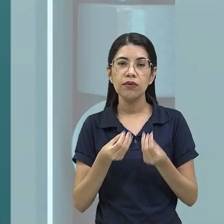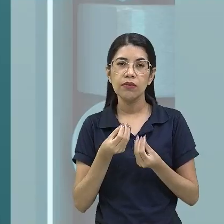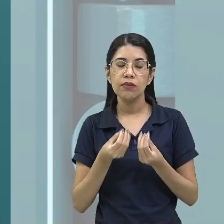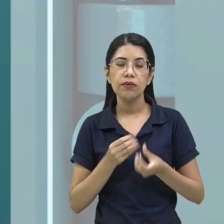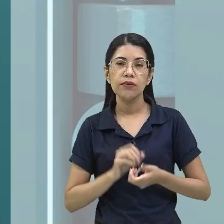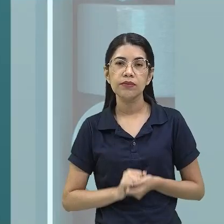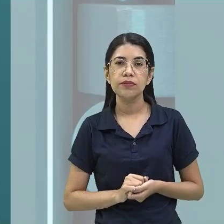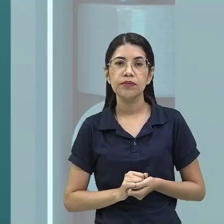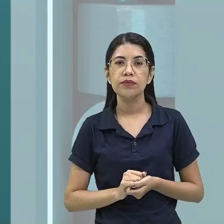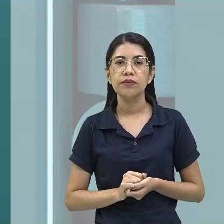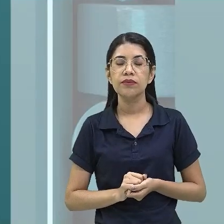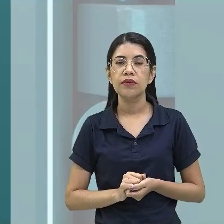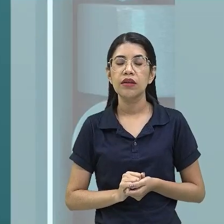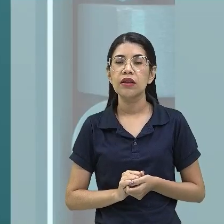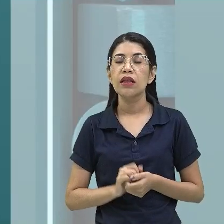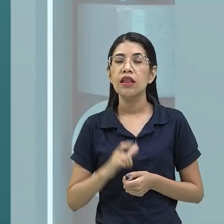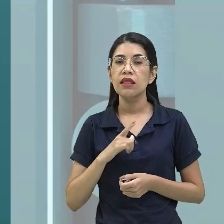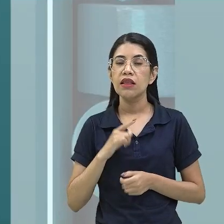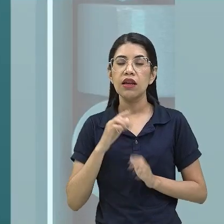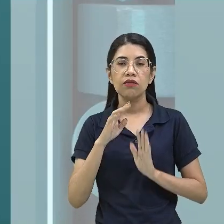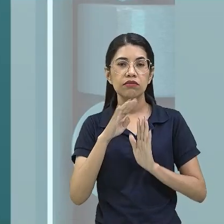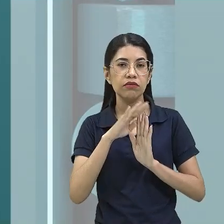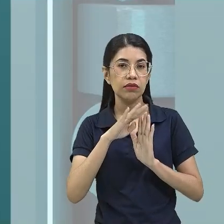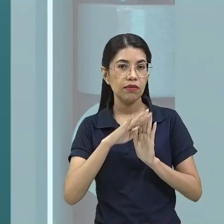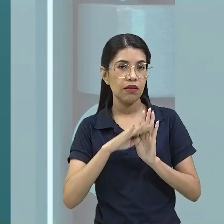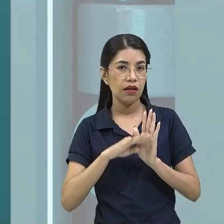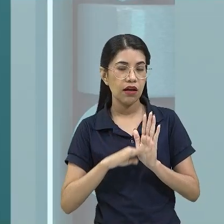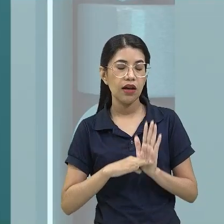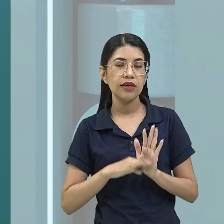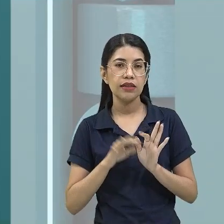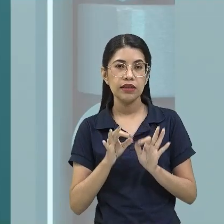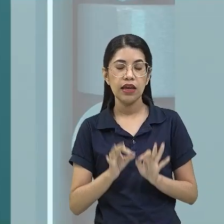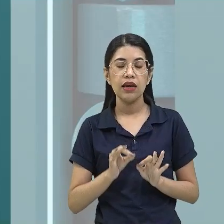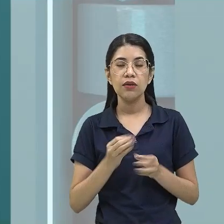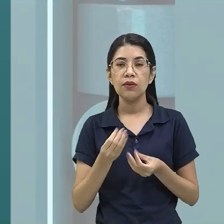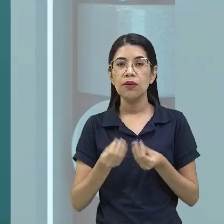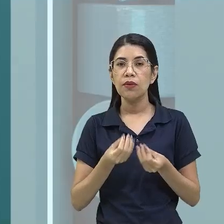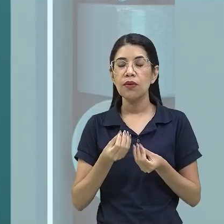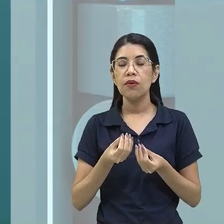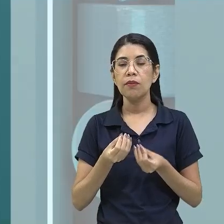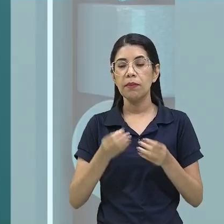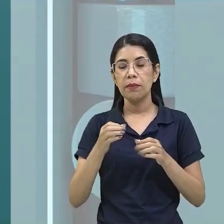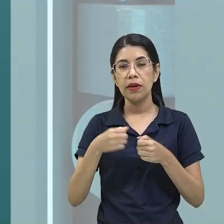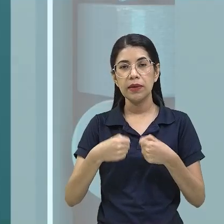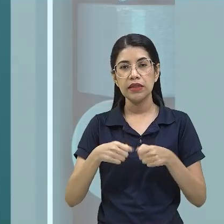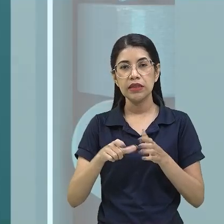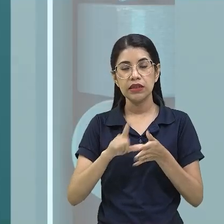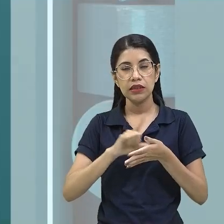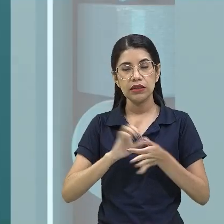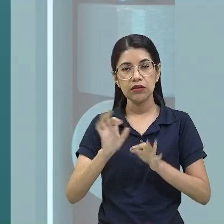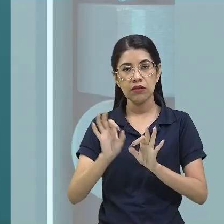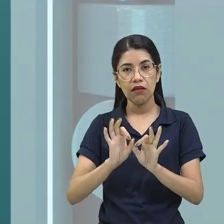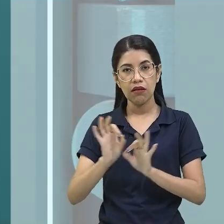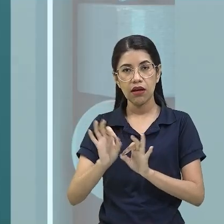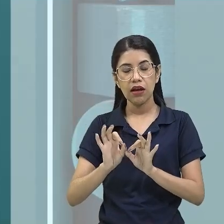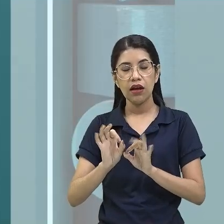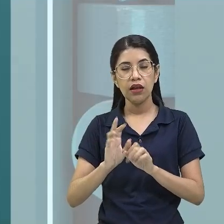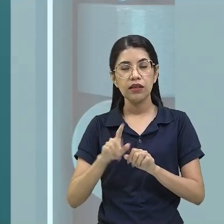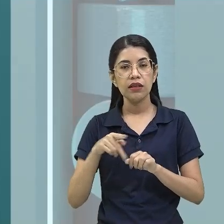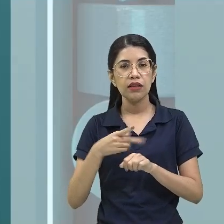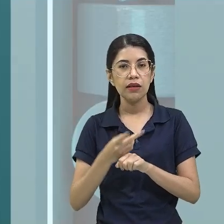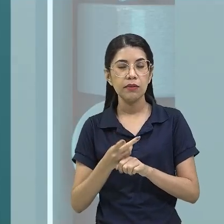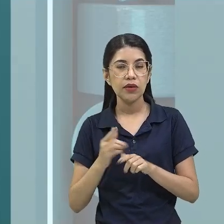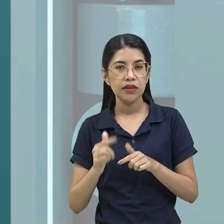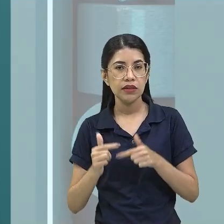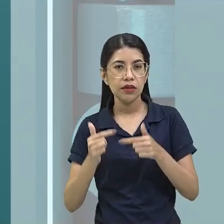posso fazer? Claro, nós temos um roteiro, nós temos que pensar, primeiro planejar antes de executar a escrita, a produção